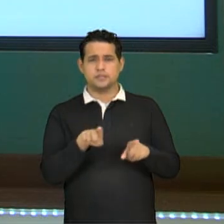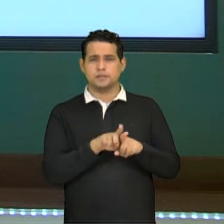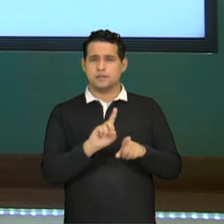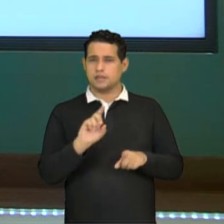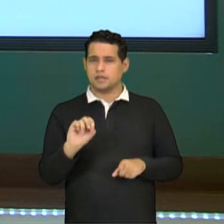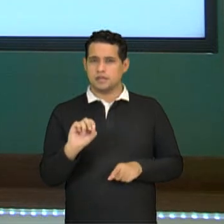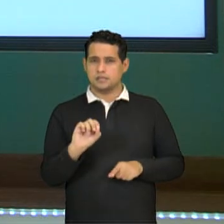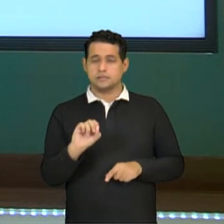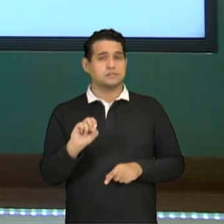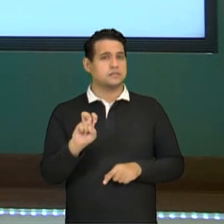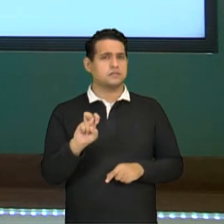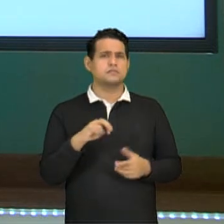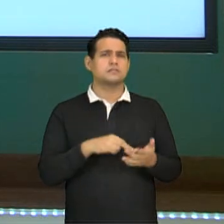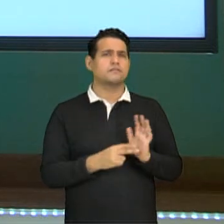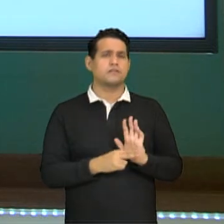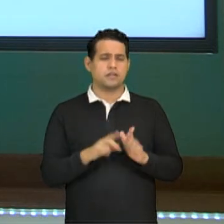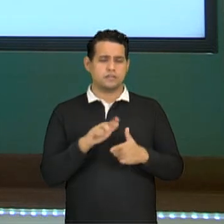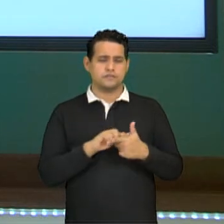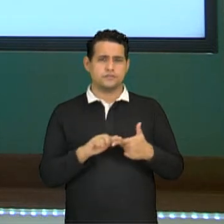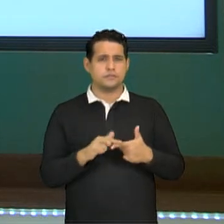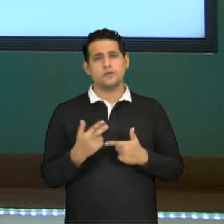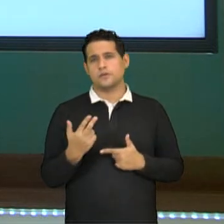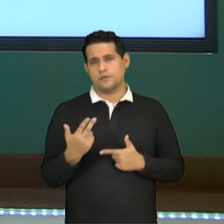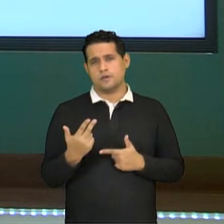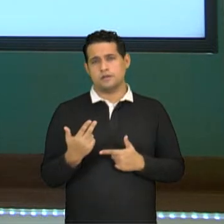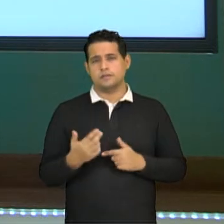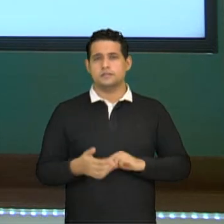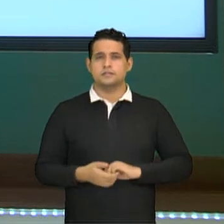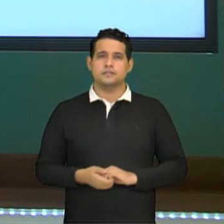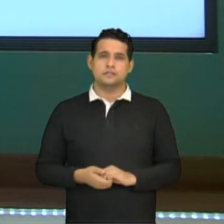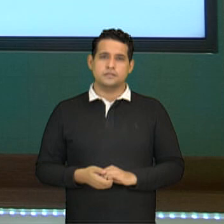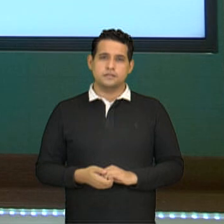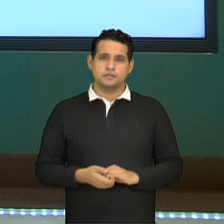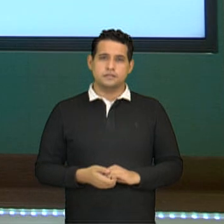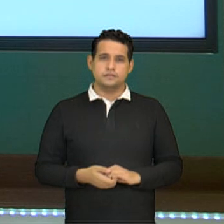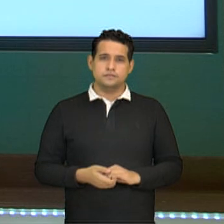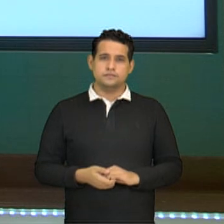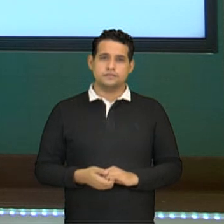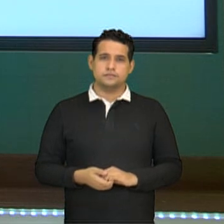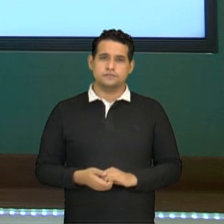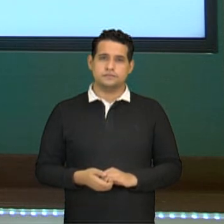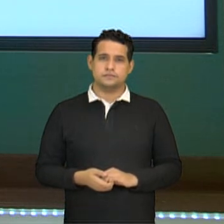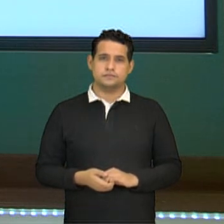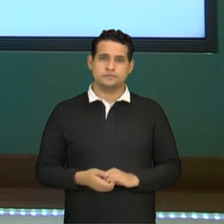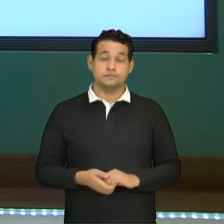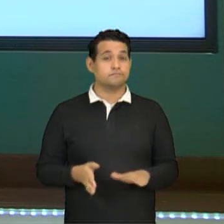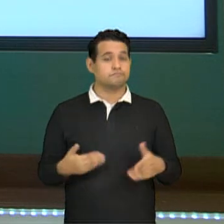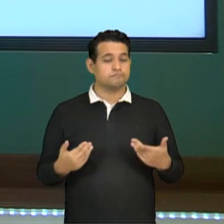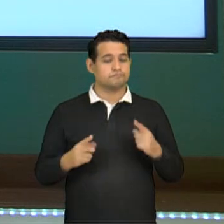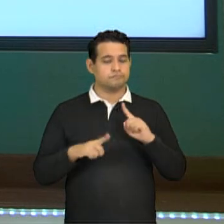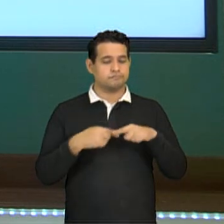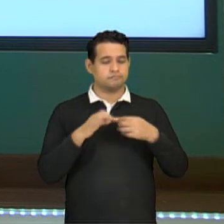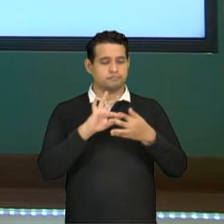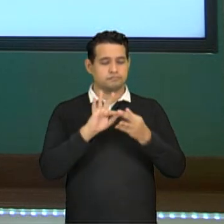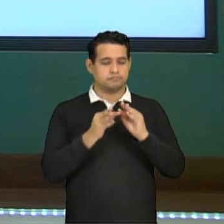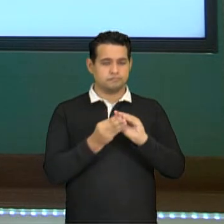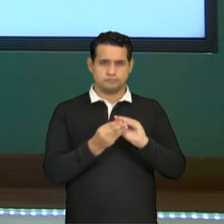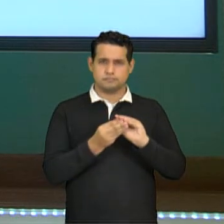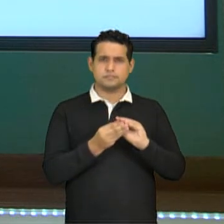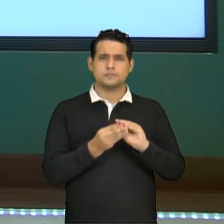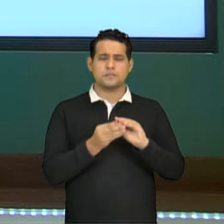por 5, que é o mesmo divisor comum entre eles, ok? Então, depois de simplificar